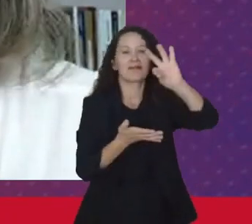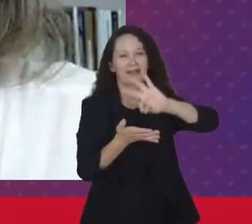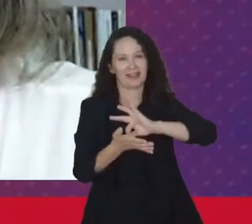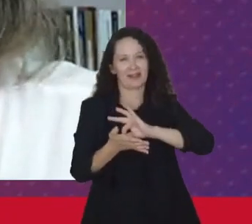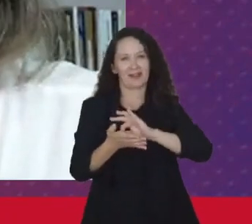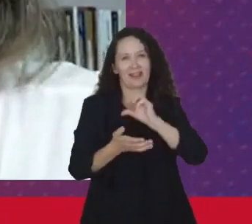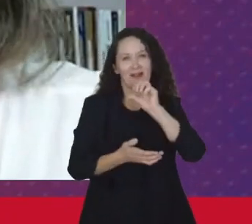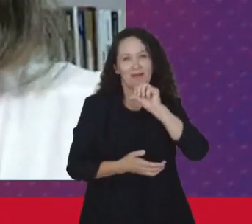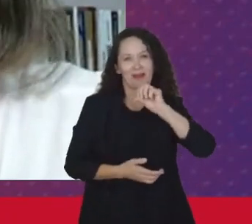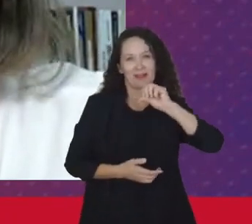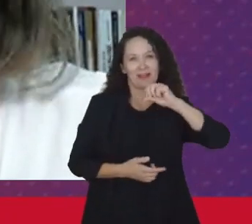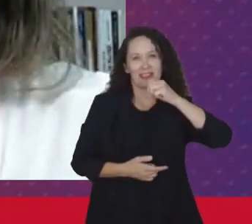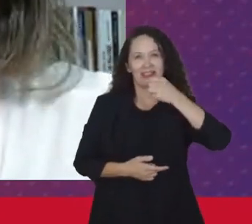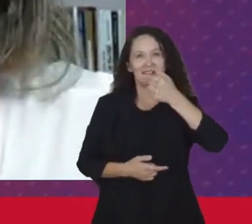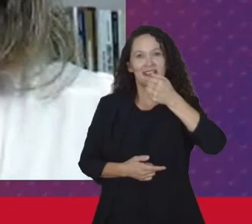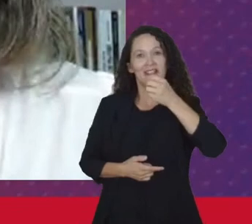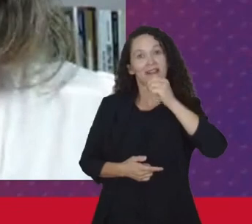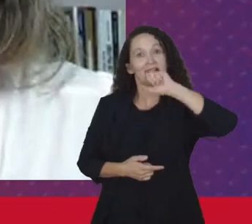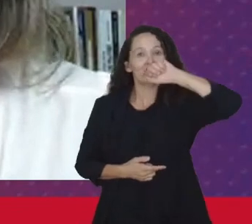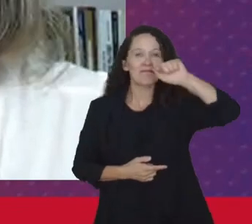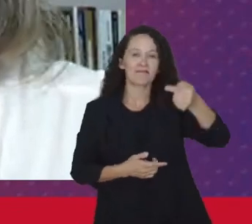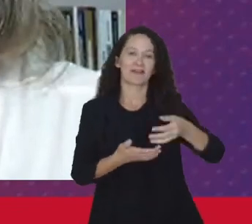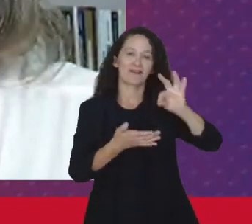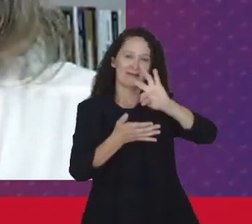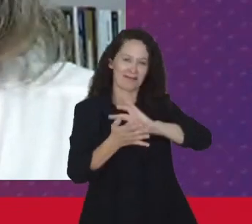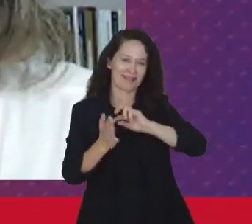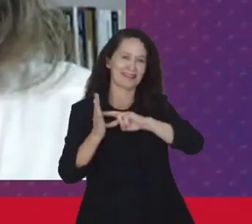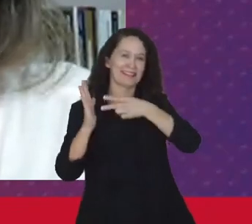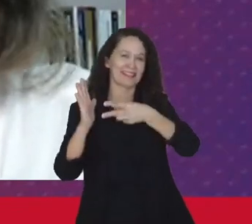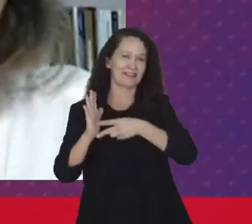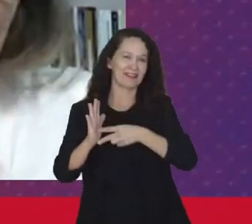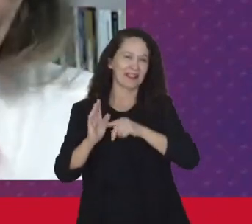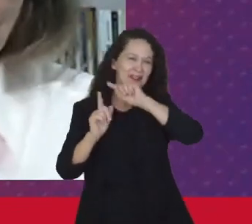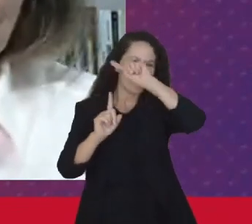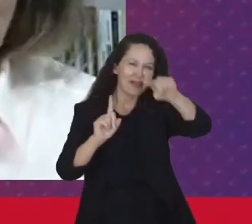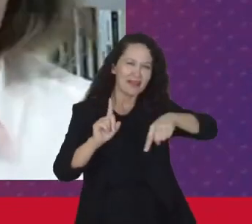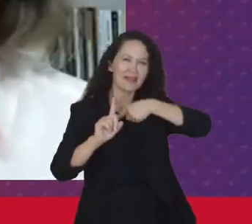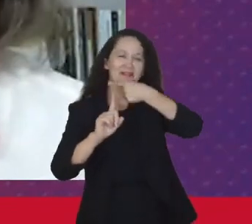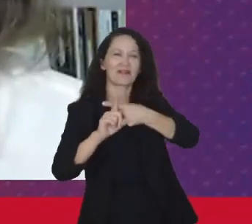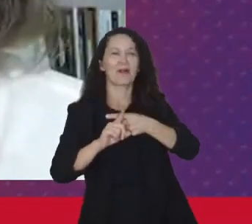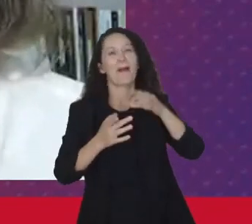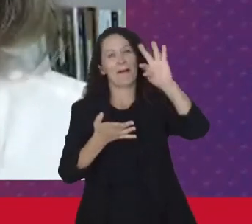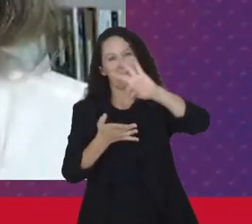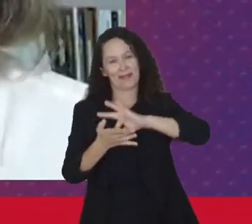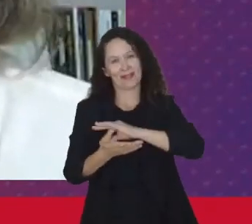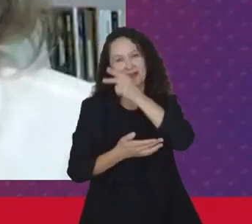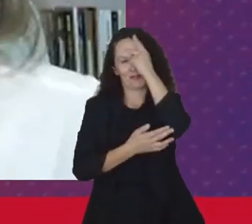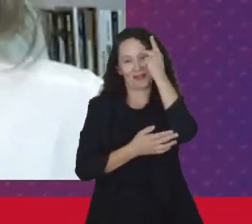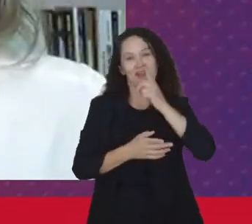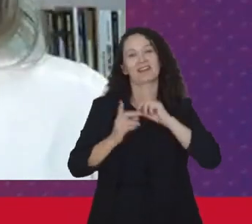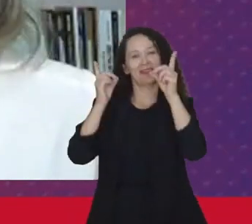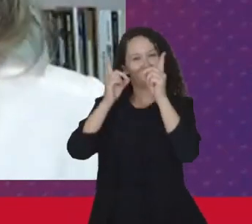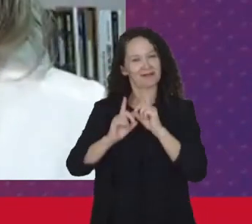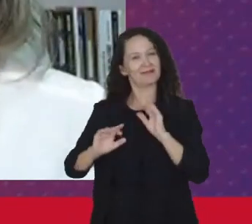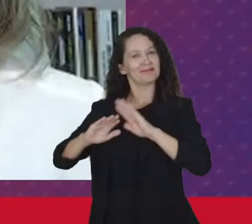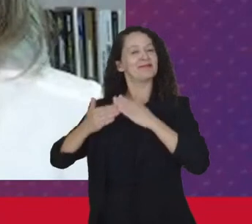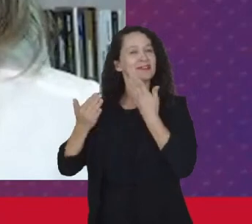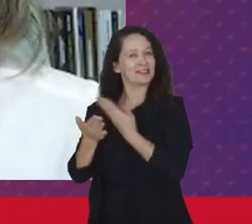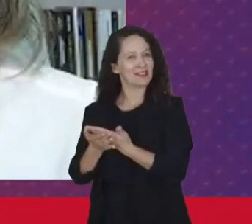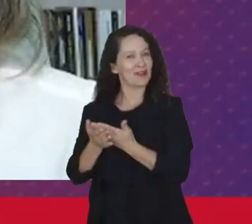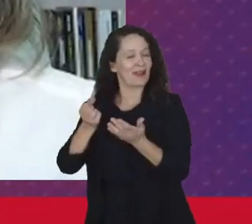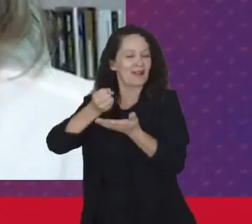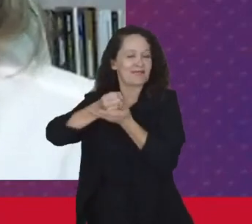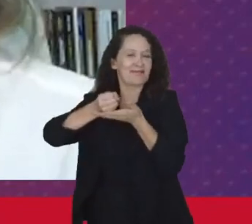para 970 mil matrículas, ou seja, quase duplicou a matrícula de pessoas com deficiência na